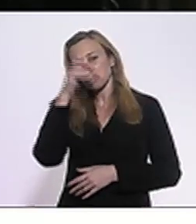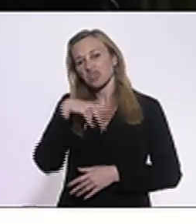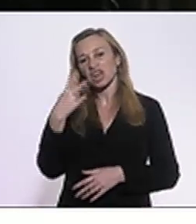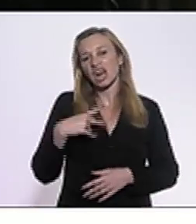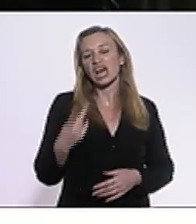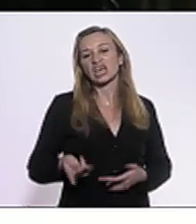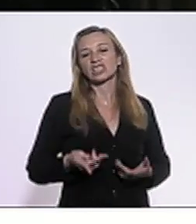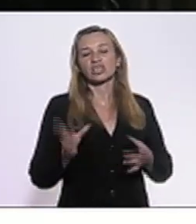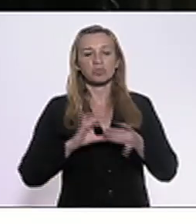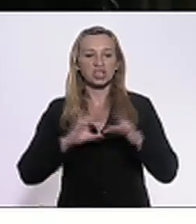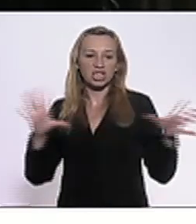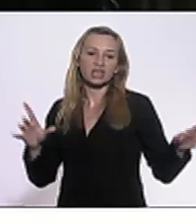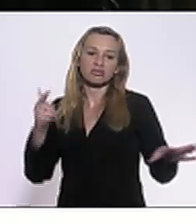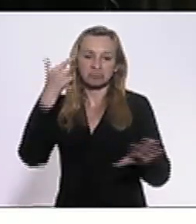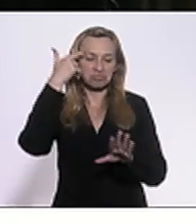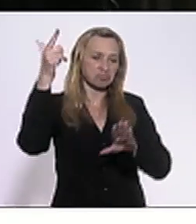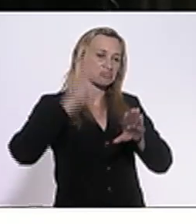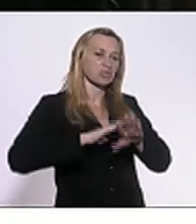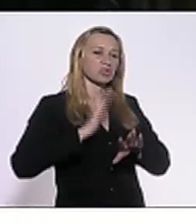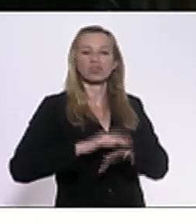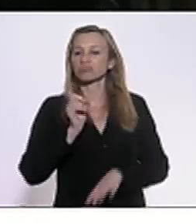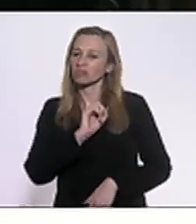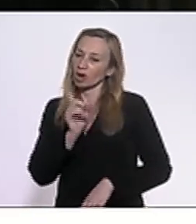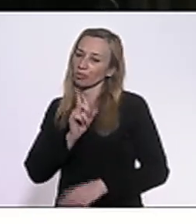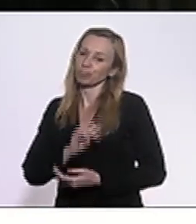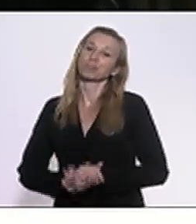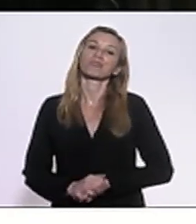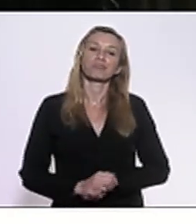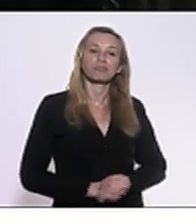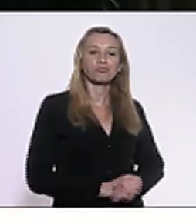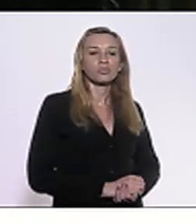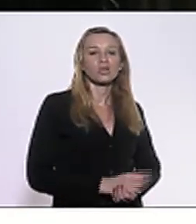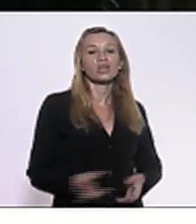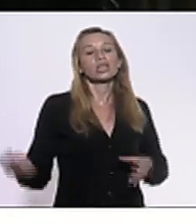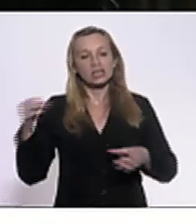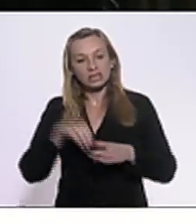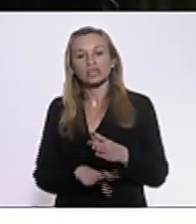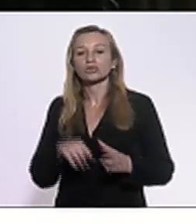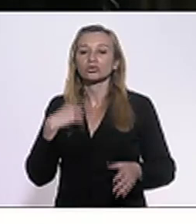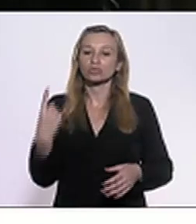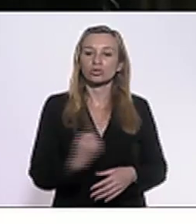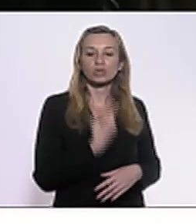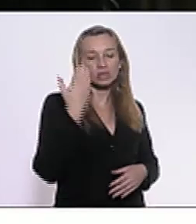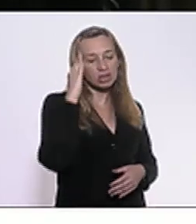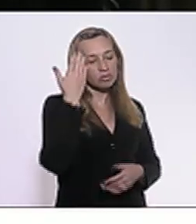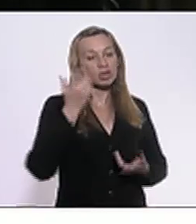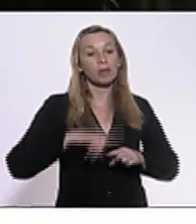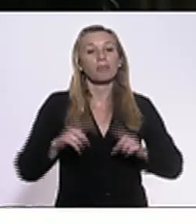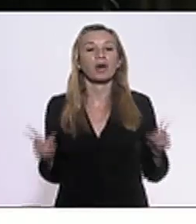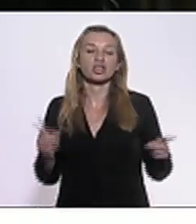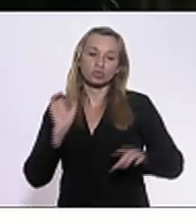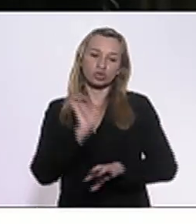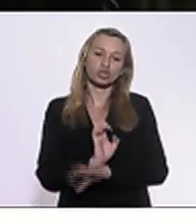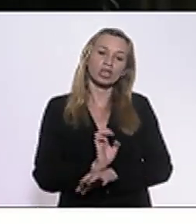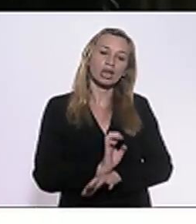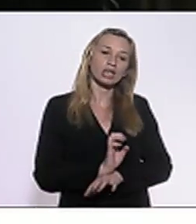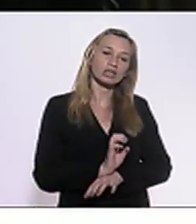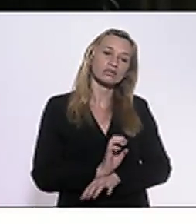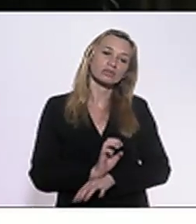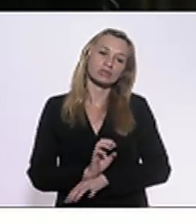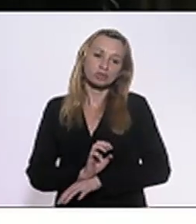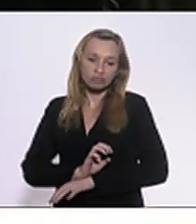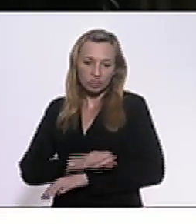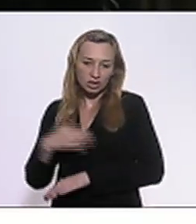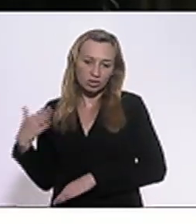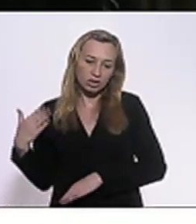das questões ideológicas. Não estamos. A questão ideológica está dentro da nossa compreensão. Mas o Estado mais